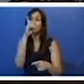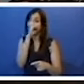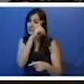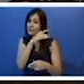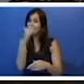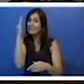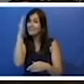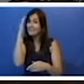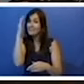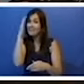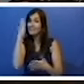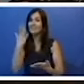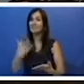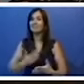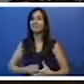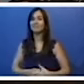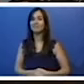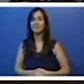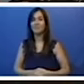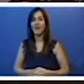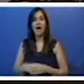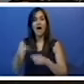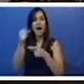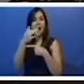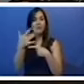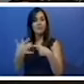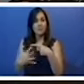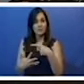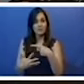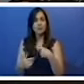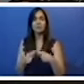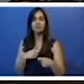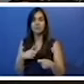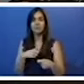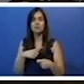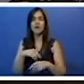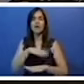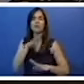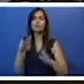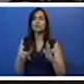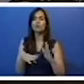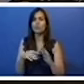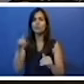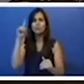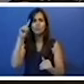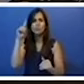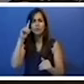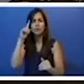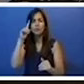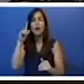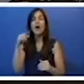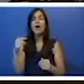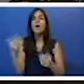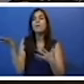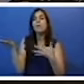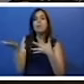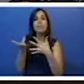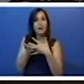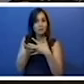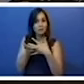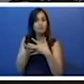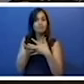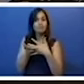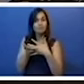entender E aí é a fração que predomina no nosso dia-a-dia é a metade o meio né